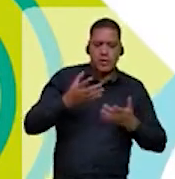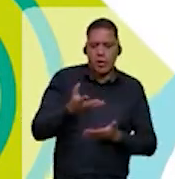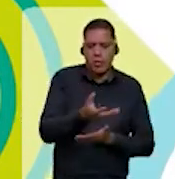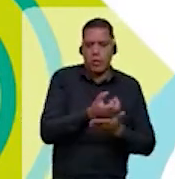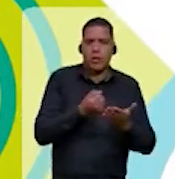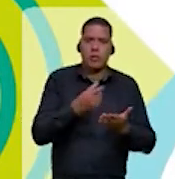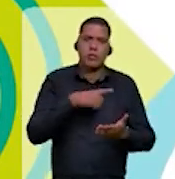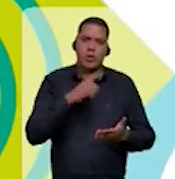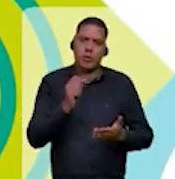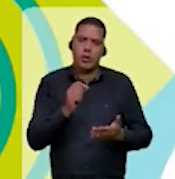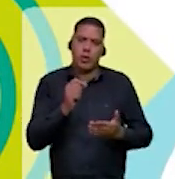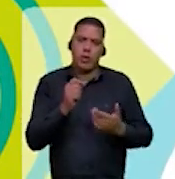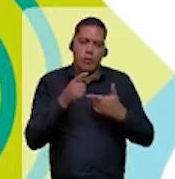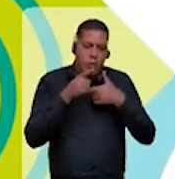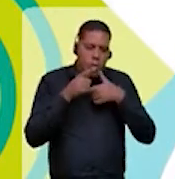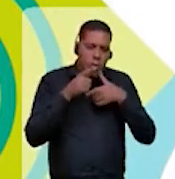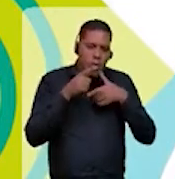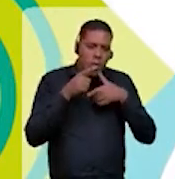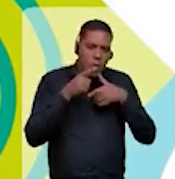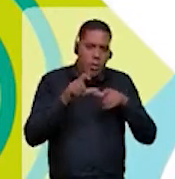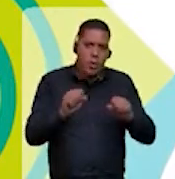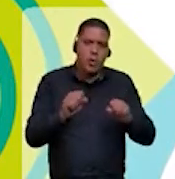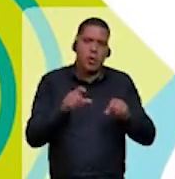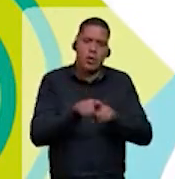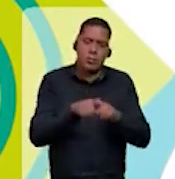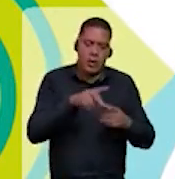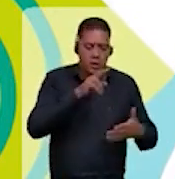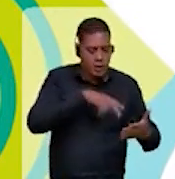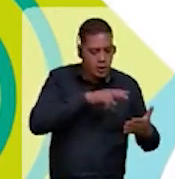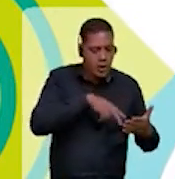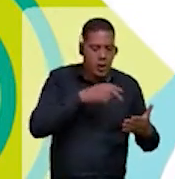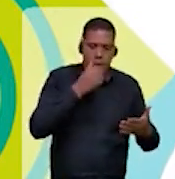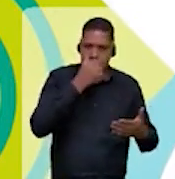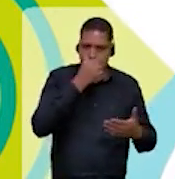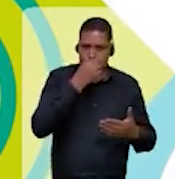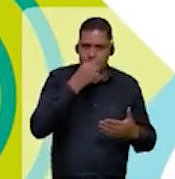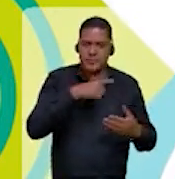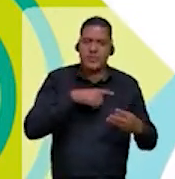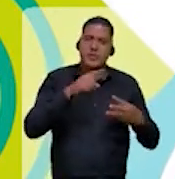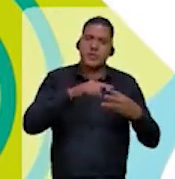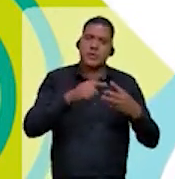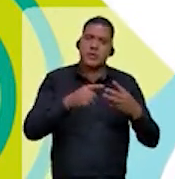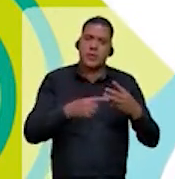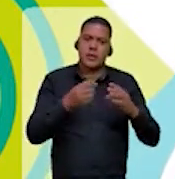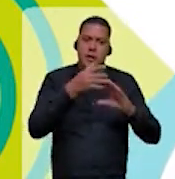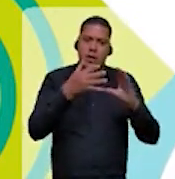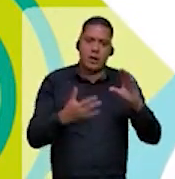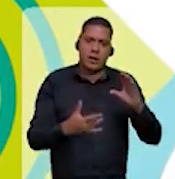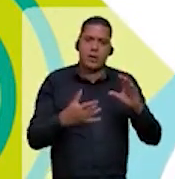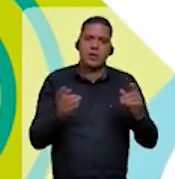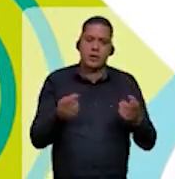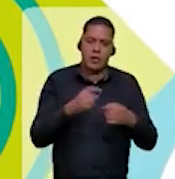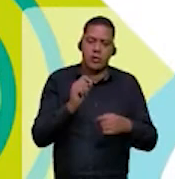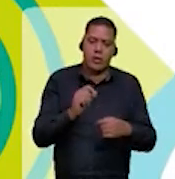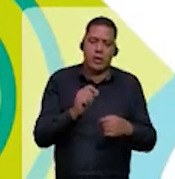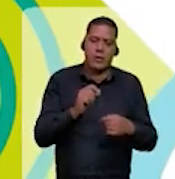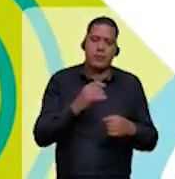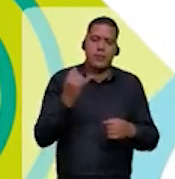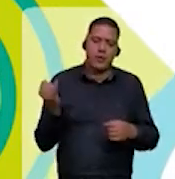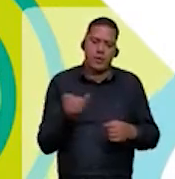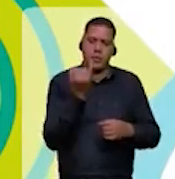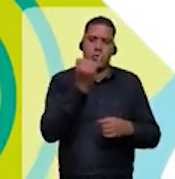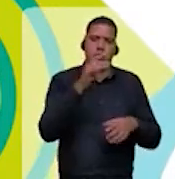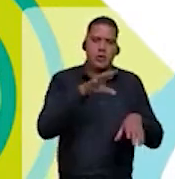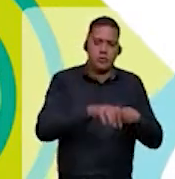dimensão linguística e literária que se pode resumir em três aspectos e pode ser útil para medirmos a importância da